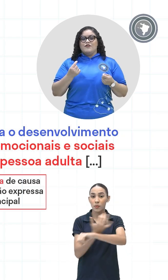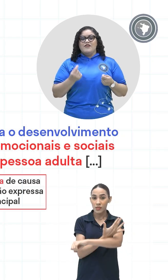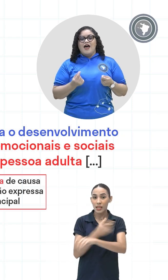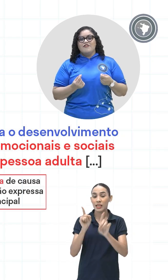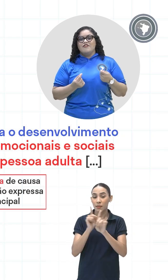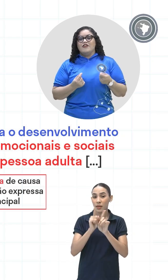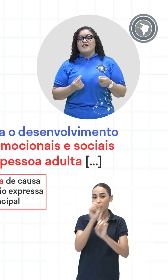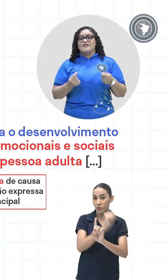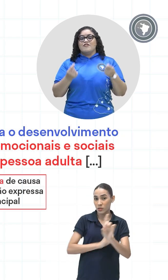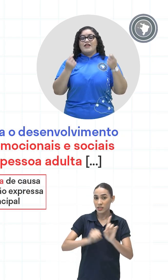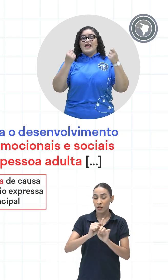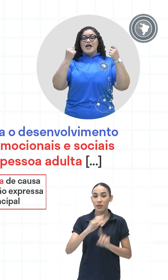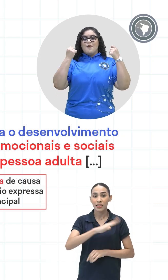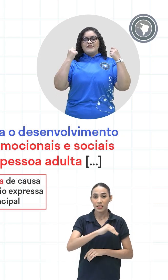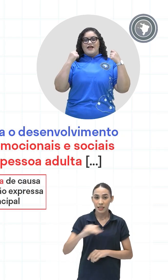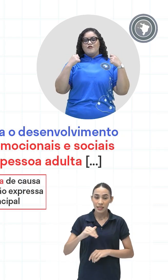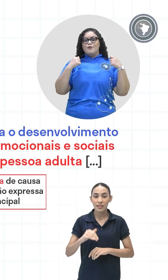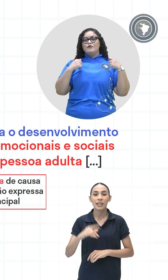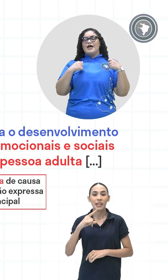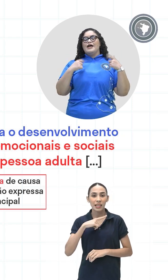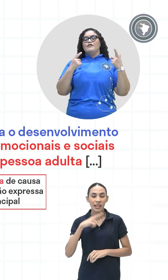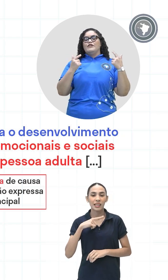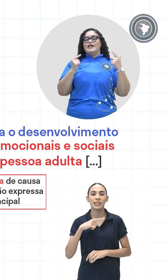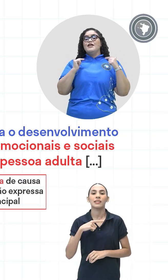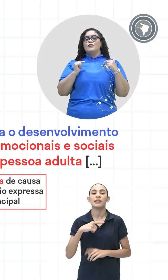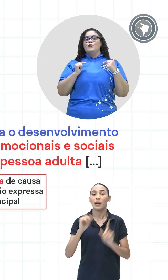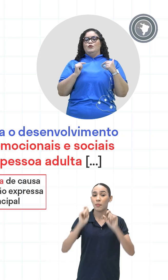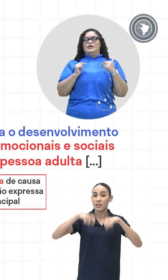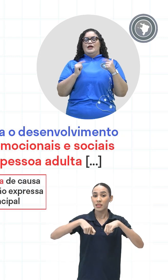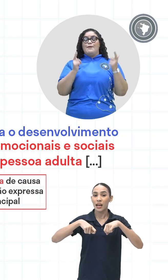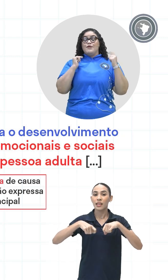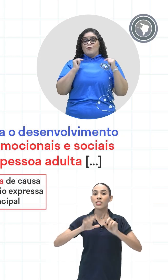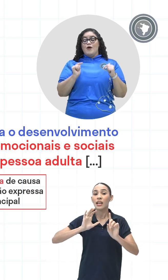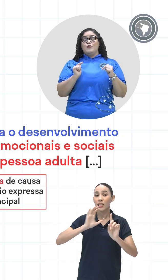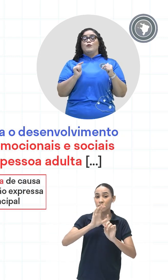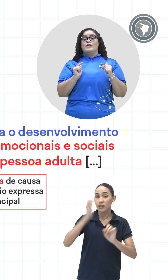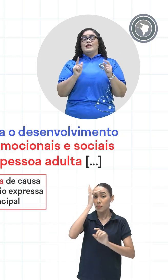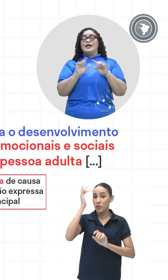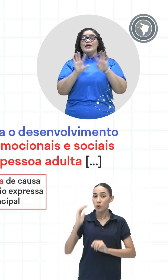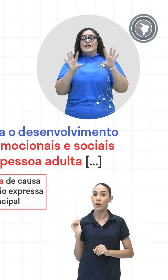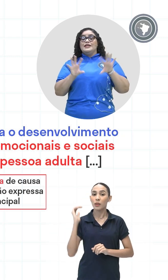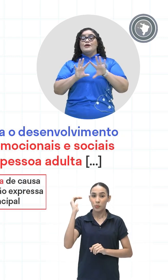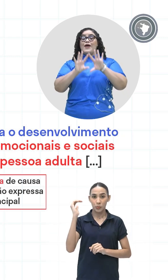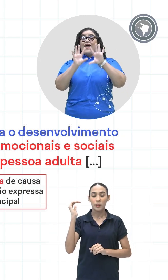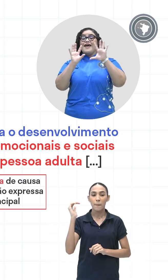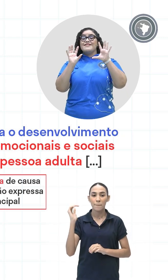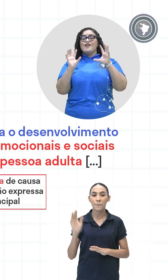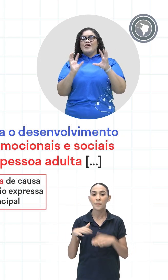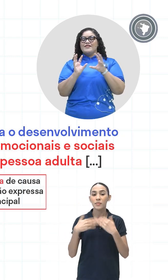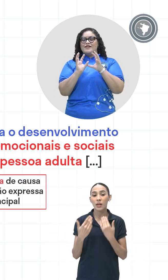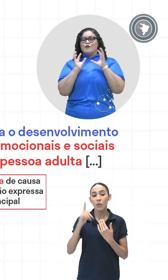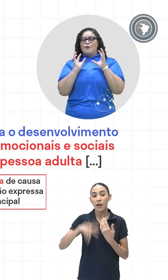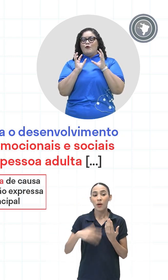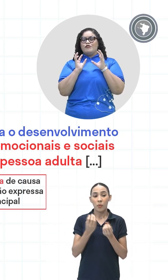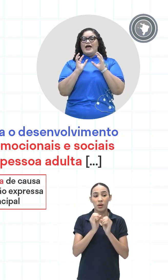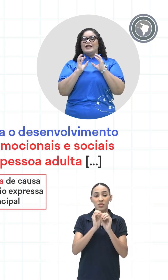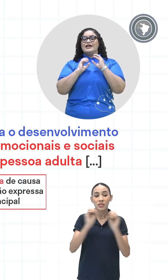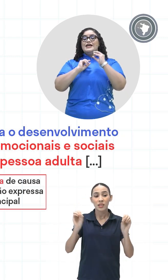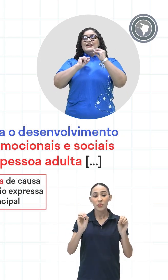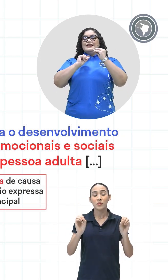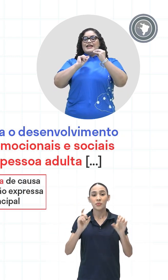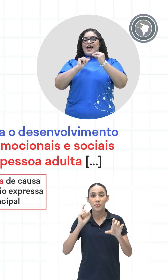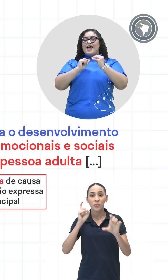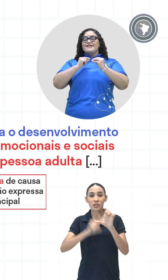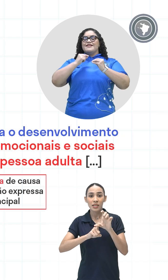emocionais e sociais das crianças têm capacidade de moldar a vida adulta, a pessoa adulta, né? Então, essa oração